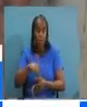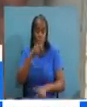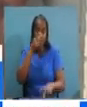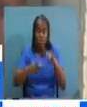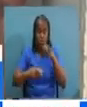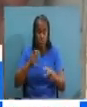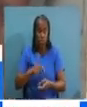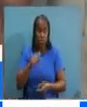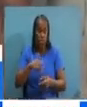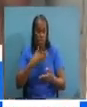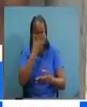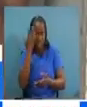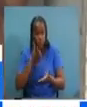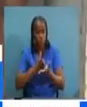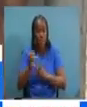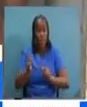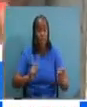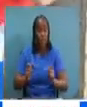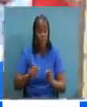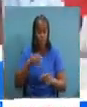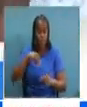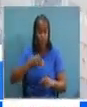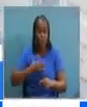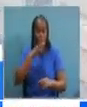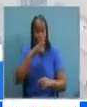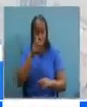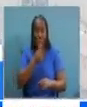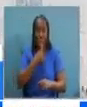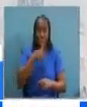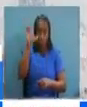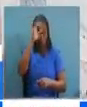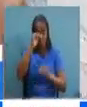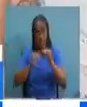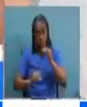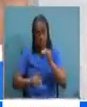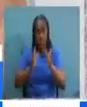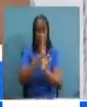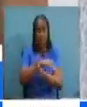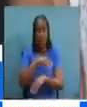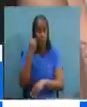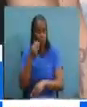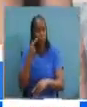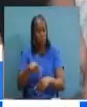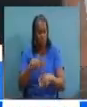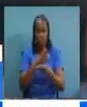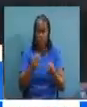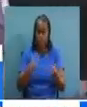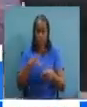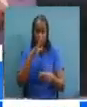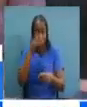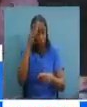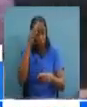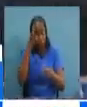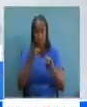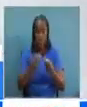manhã, durante o debate, o MPD sublinhou que as medidas do governo para diminuir o desemprego jovem têm surtido efeito e avançou dados